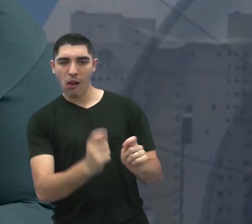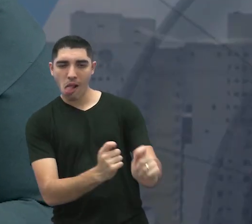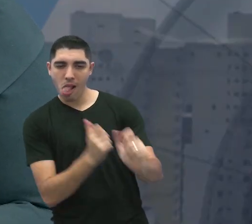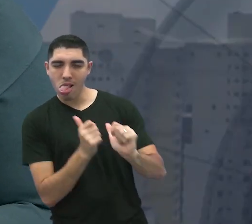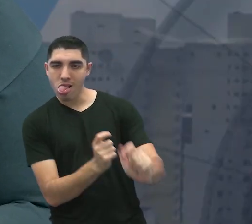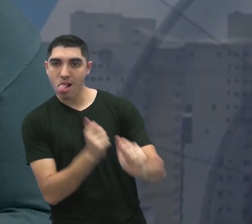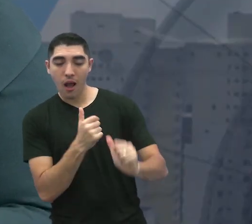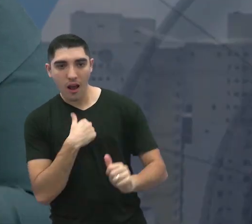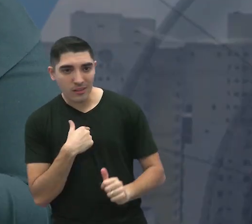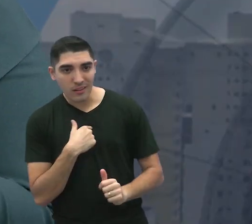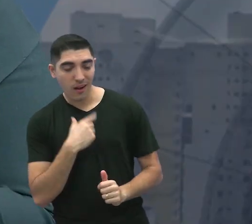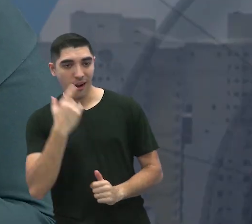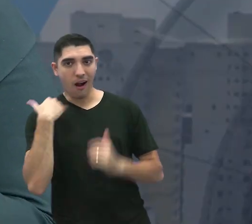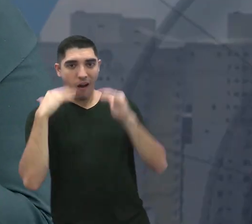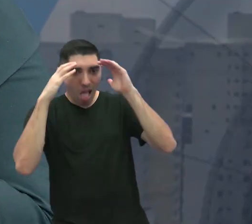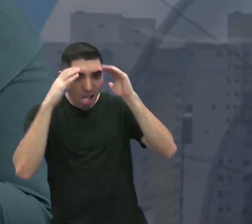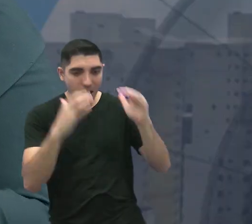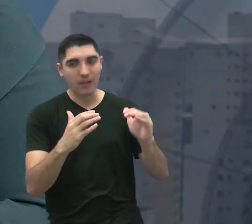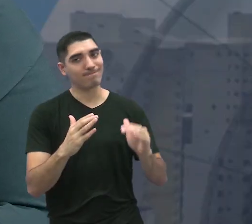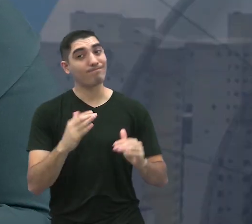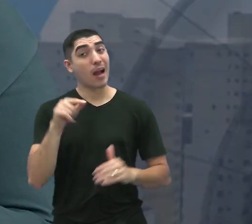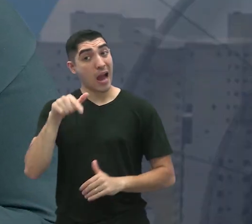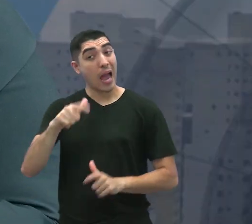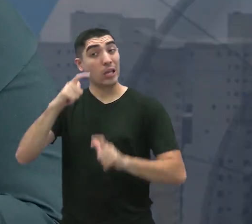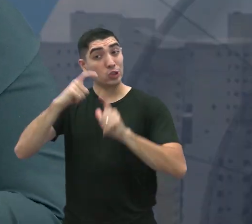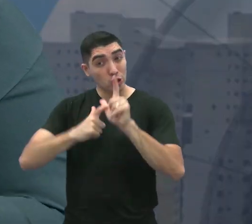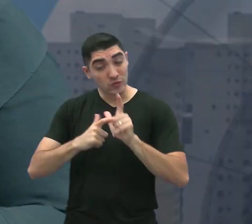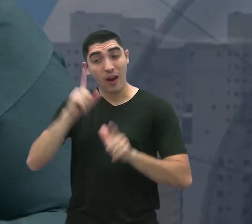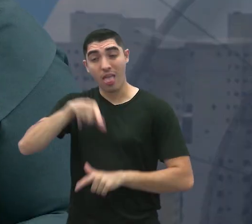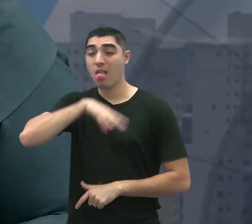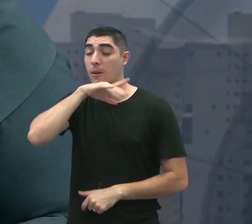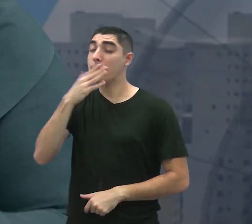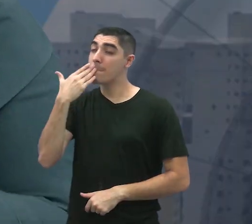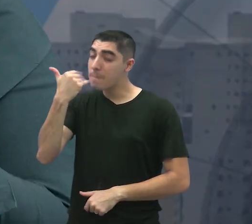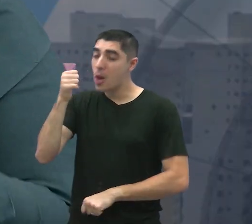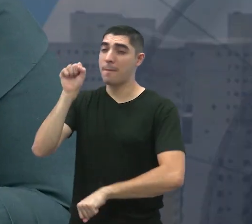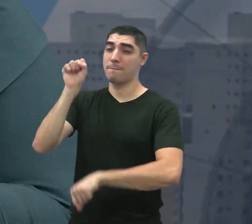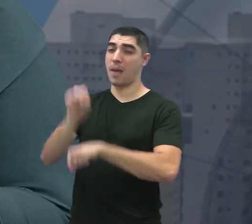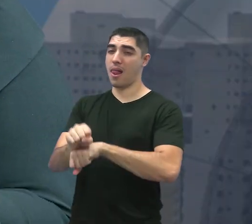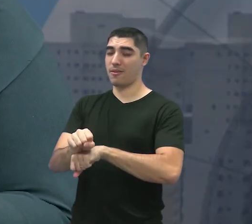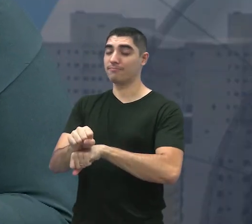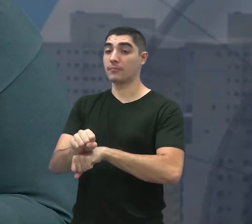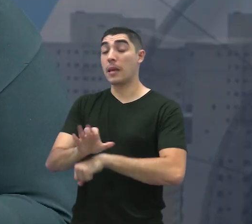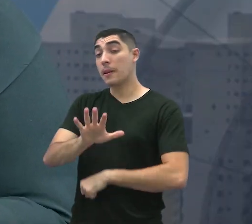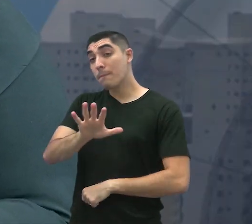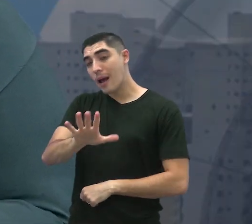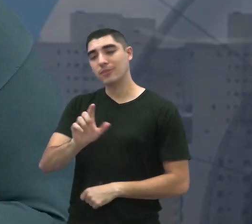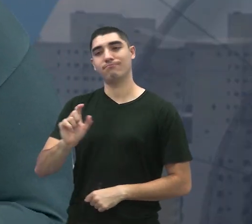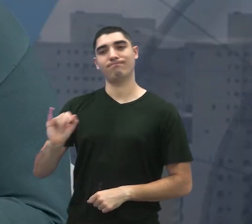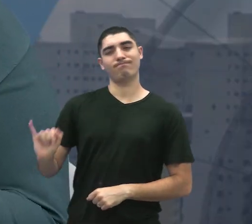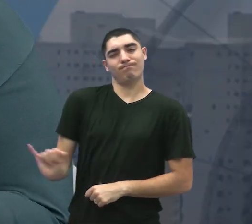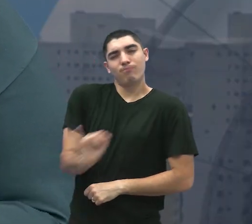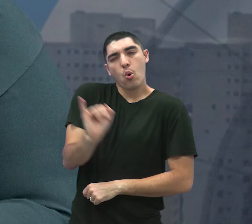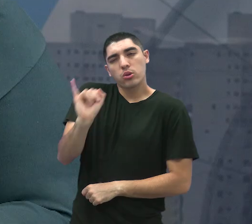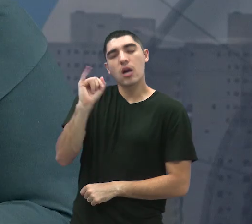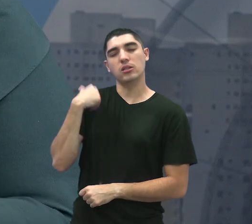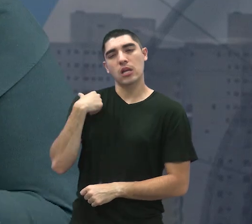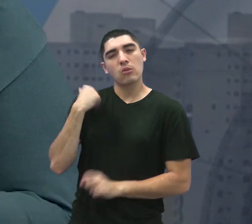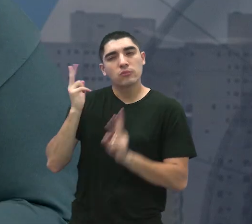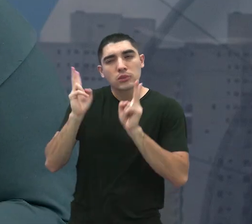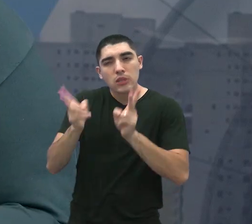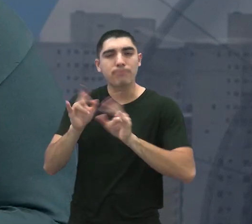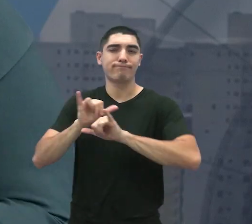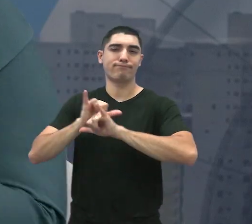pessoa deveria, sim, se preocupar em parar essas dívidas imediatamente. Mas aí vem um ponto importante que eu sempre gosto